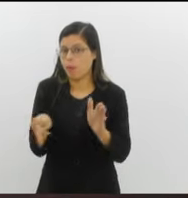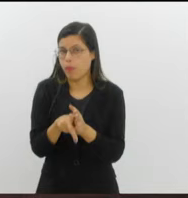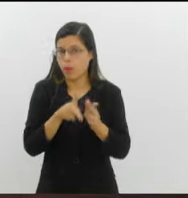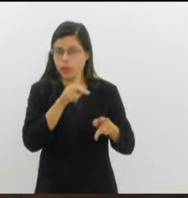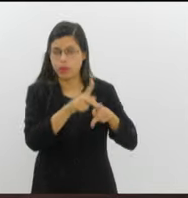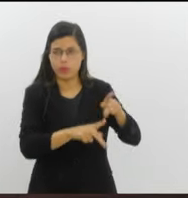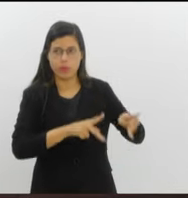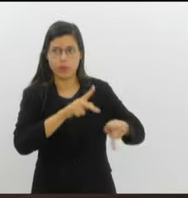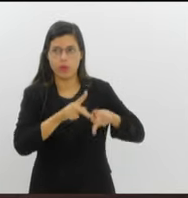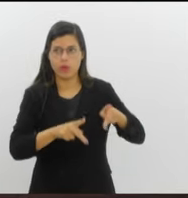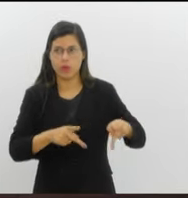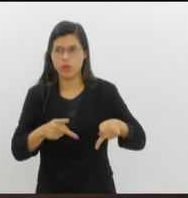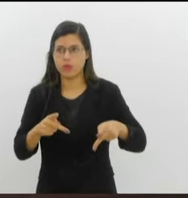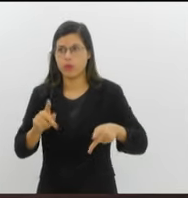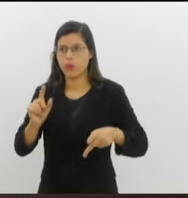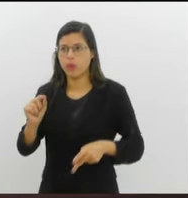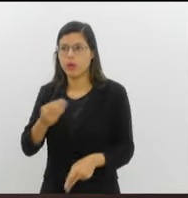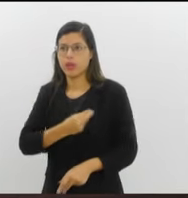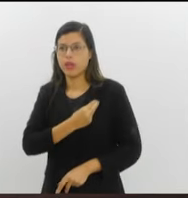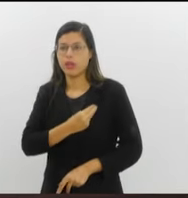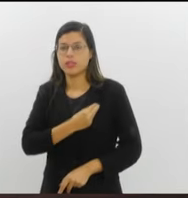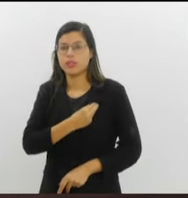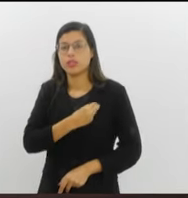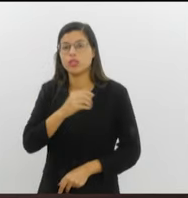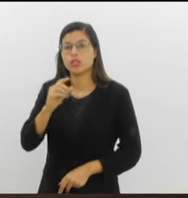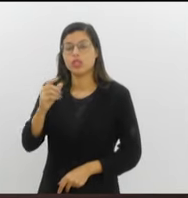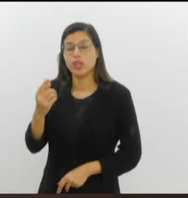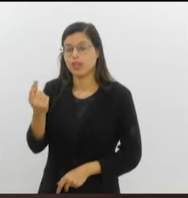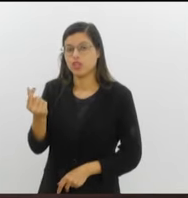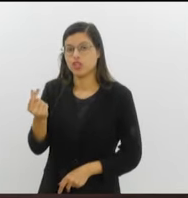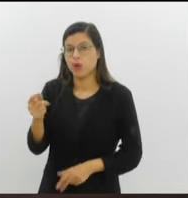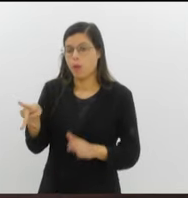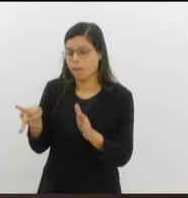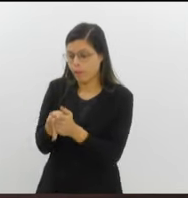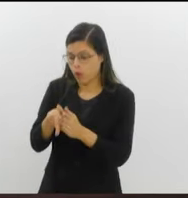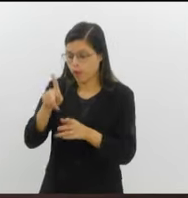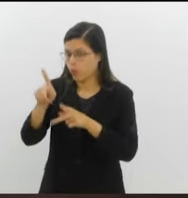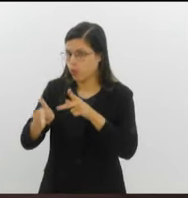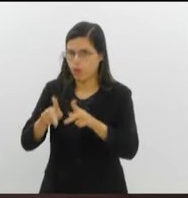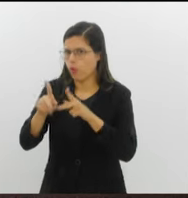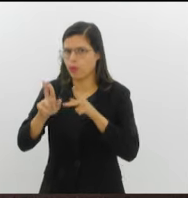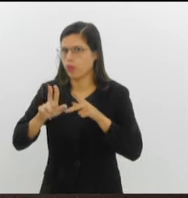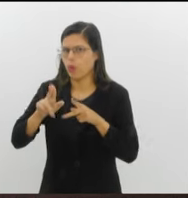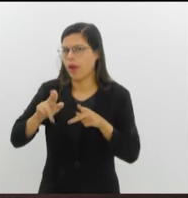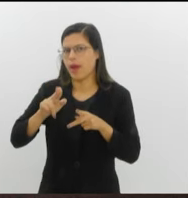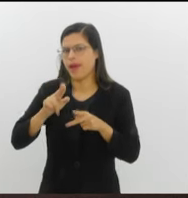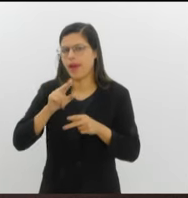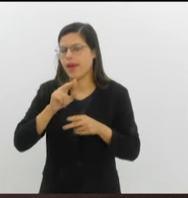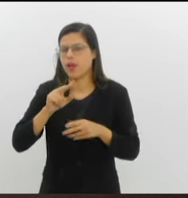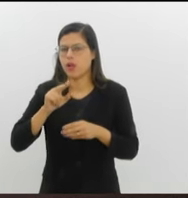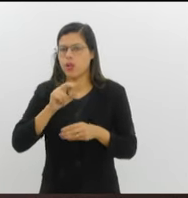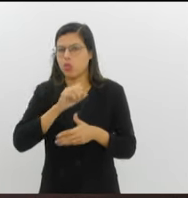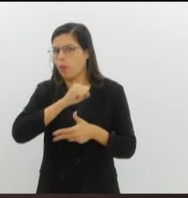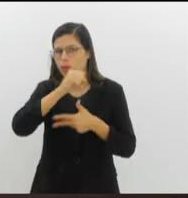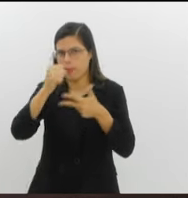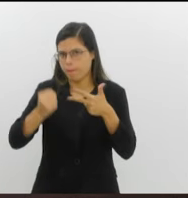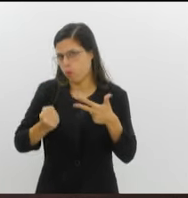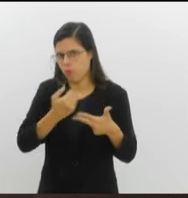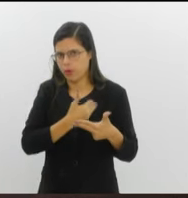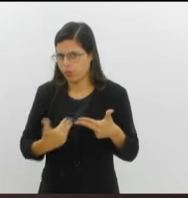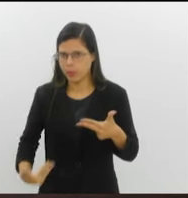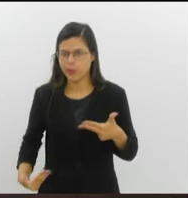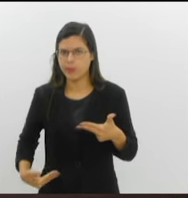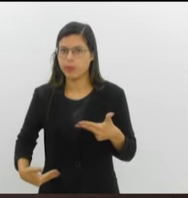público. O que existe é dinheiro do povo, recolhido através de impostos para